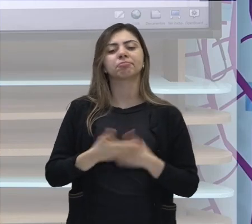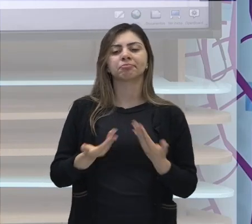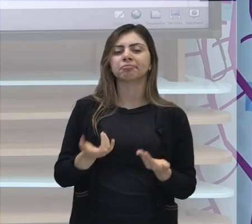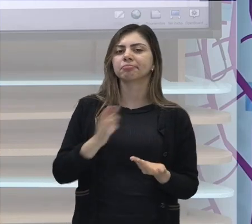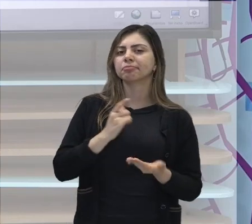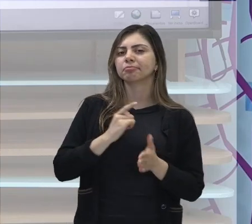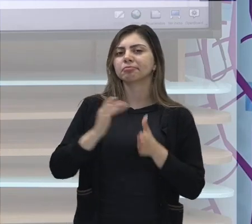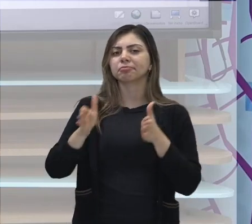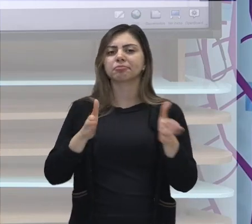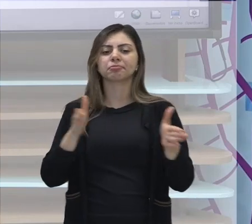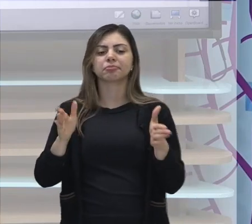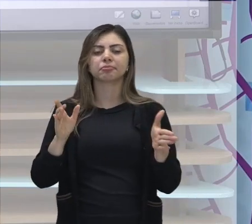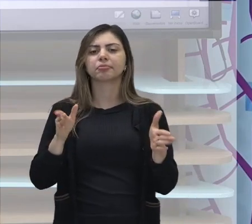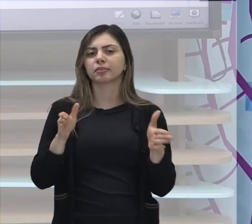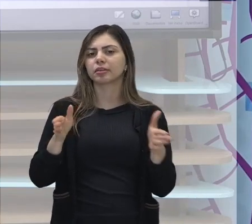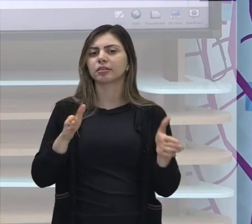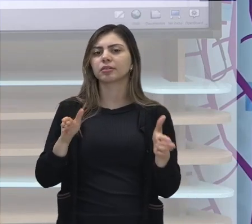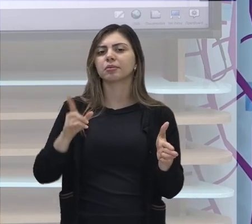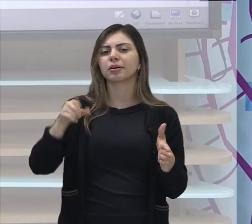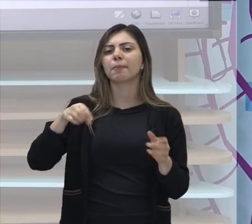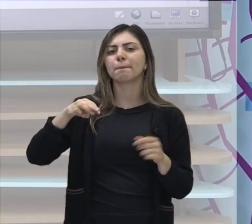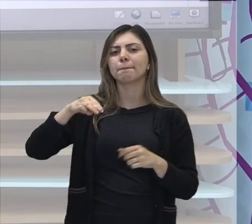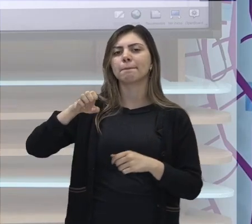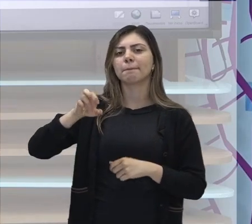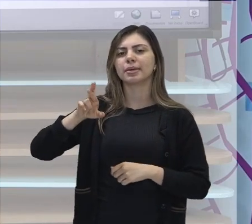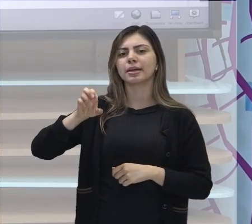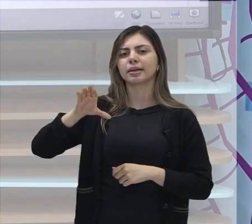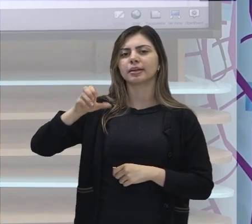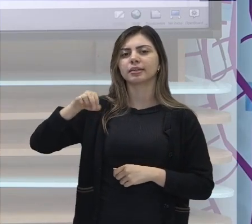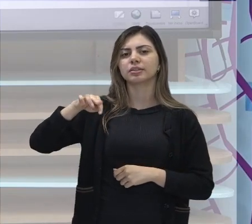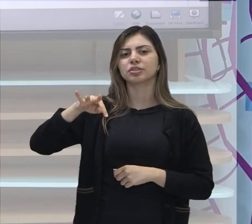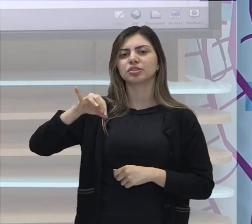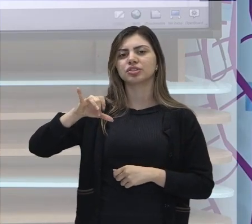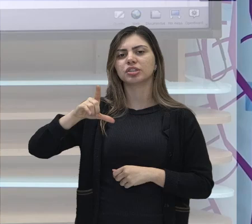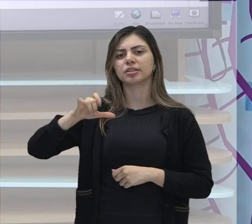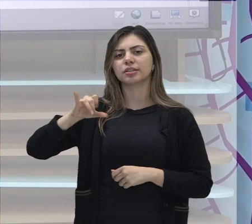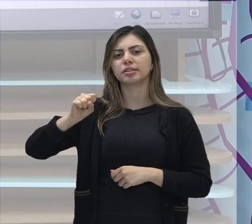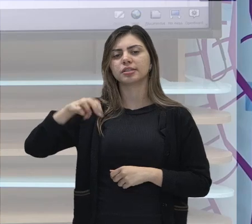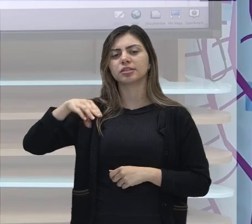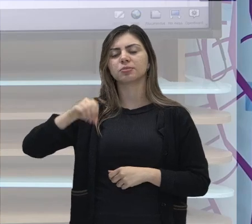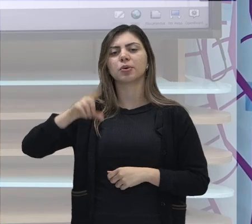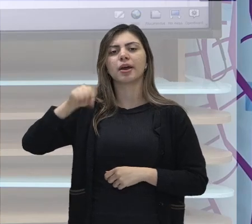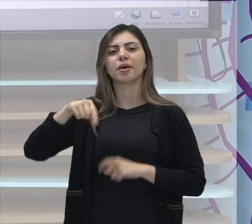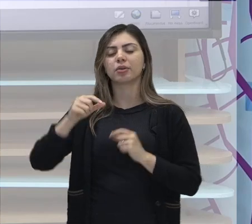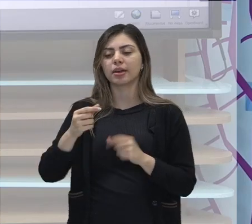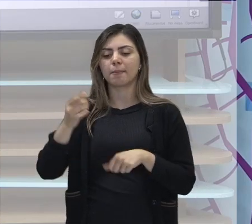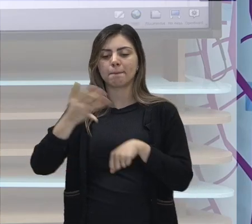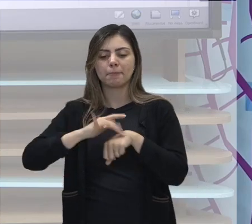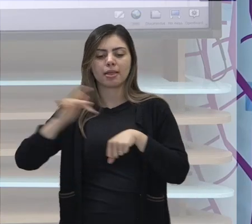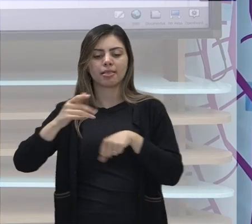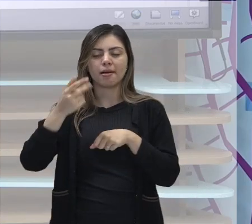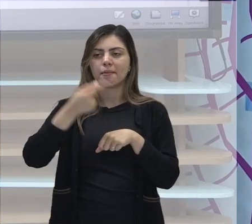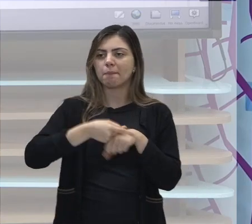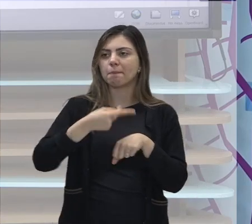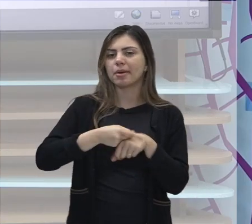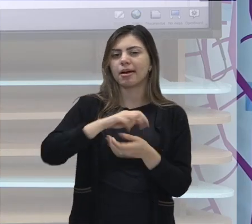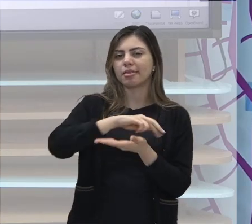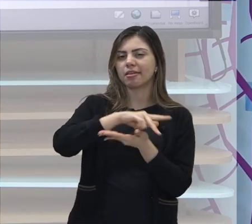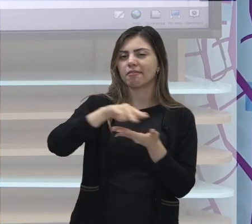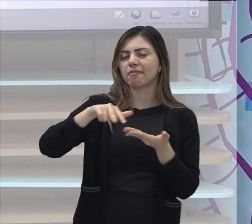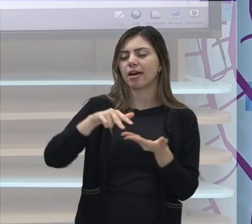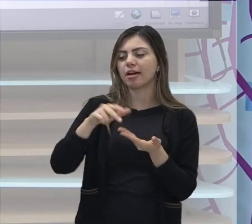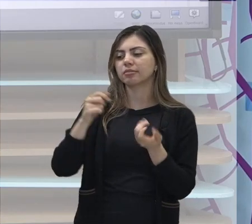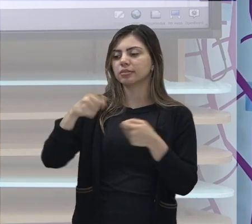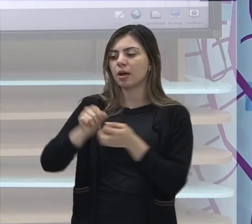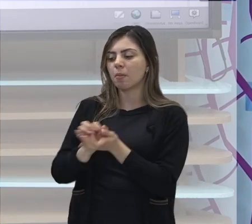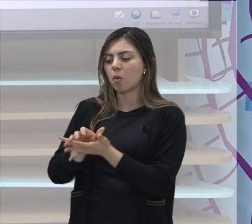período que é um período do mercantilismo, o período de acumulação de metais preciosos. Então, num